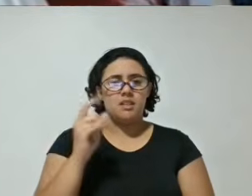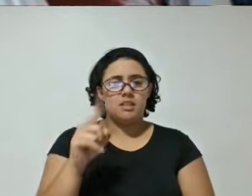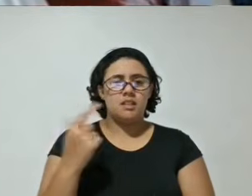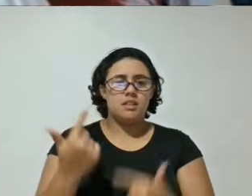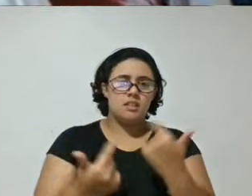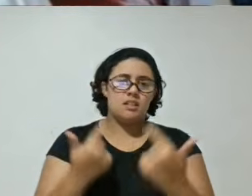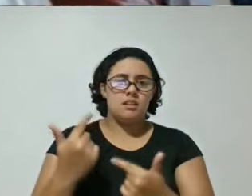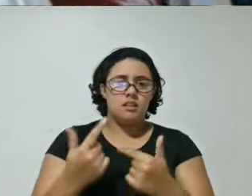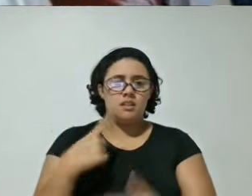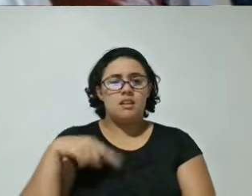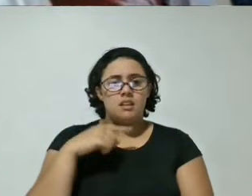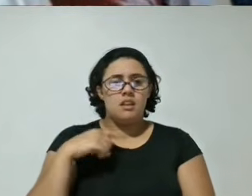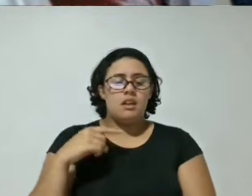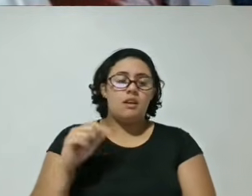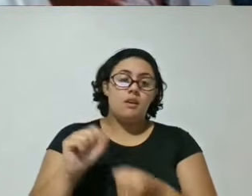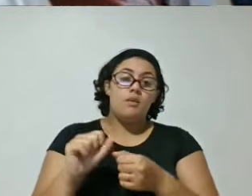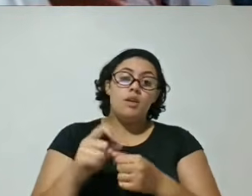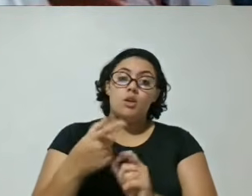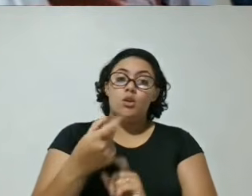fez a partir de 2011,